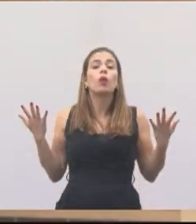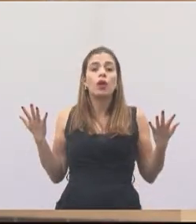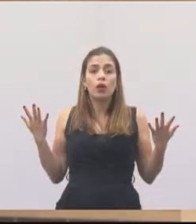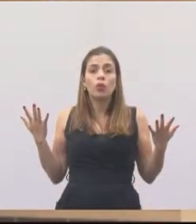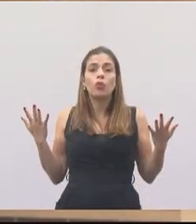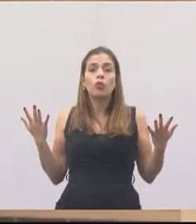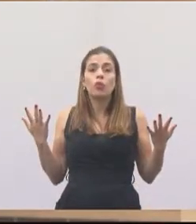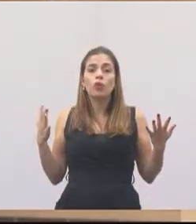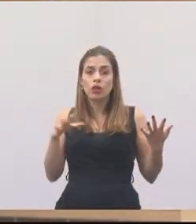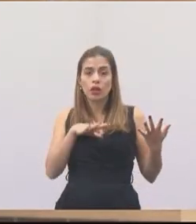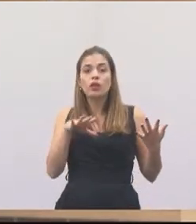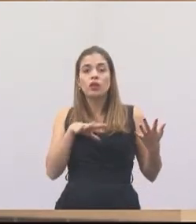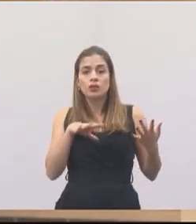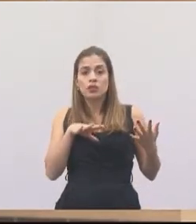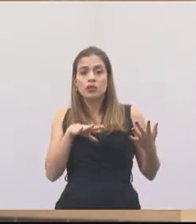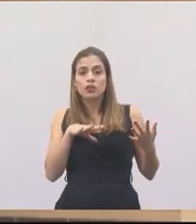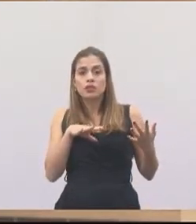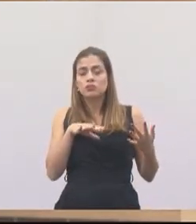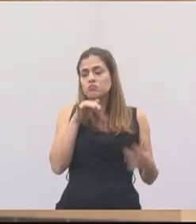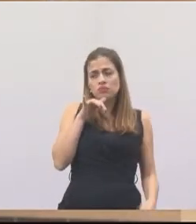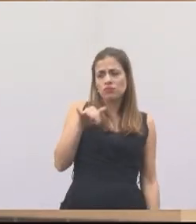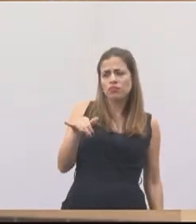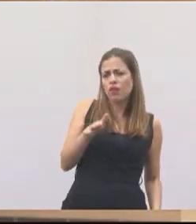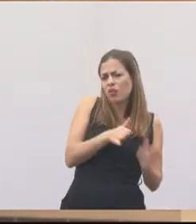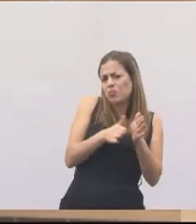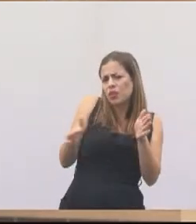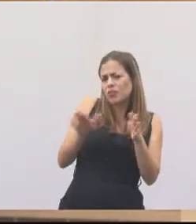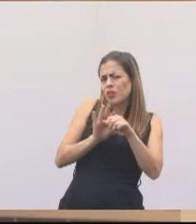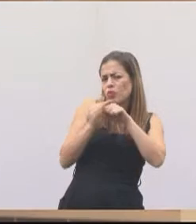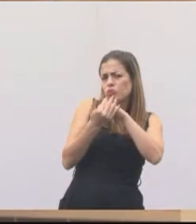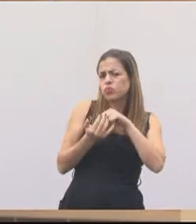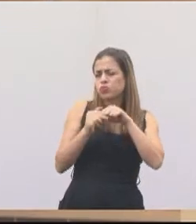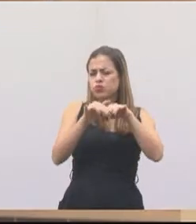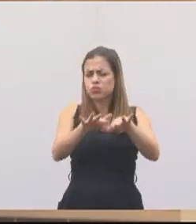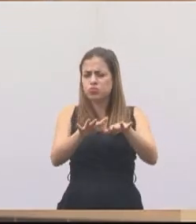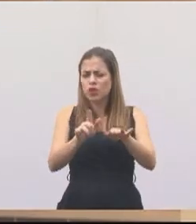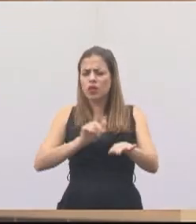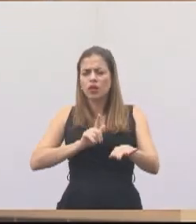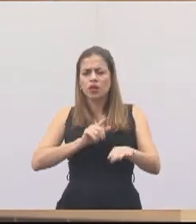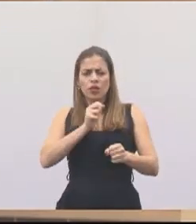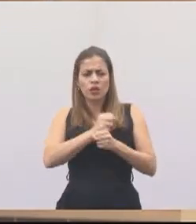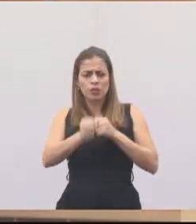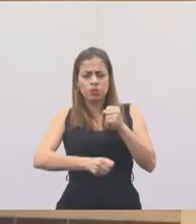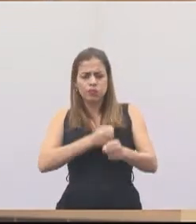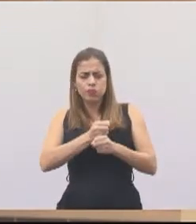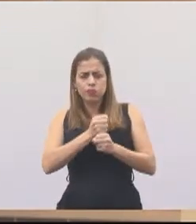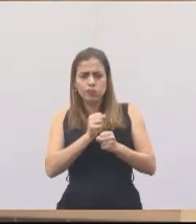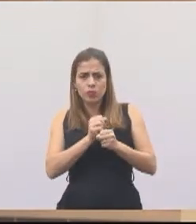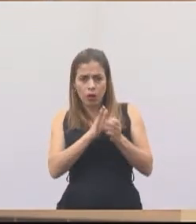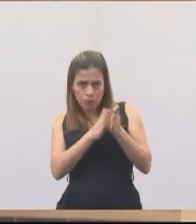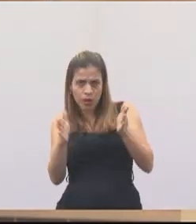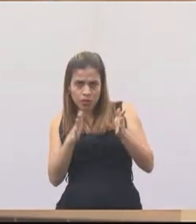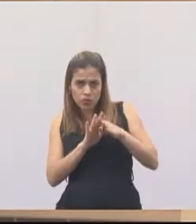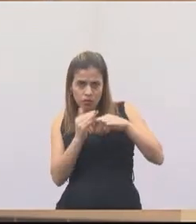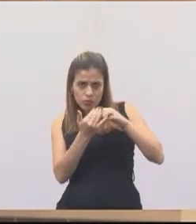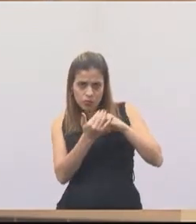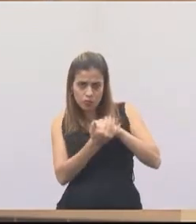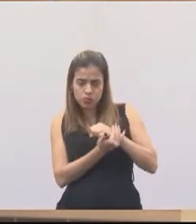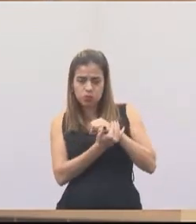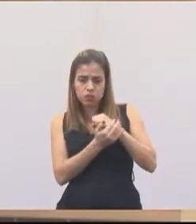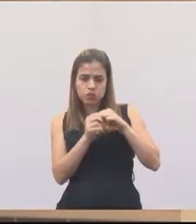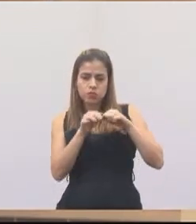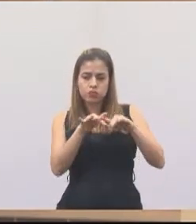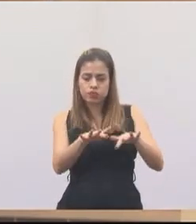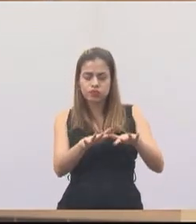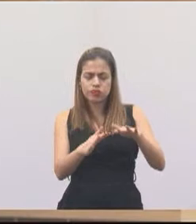O município, não vou nem falar durante a pandemia, Hernani, que teve ano na pandemia, principalmente no